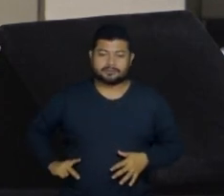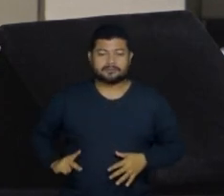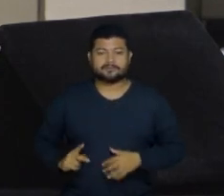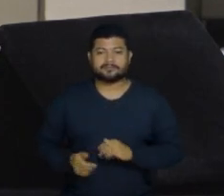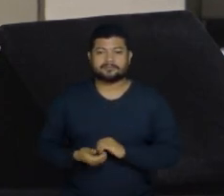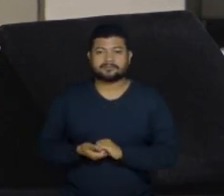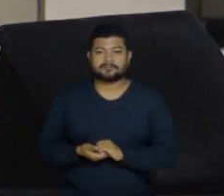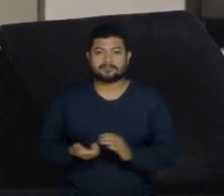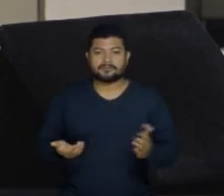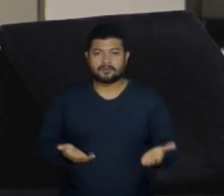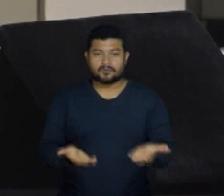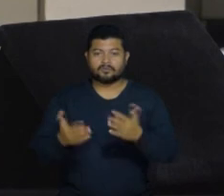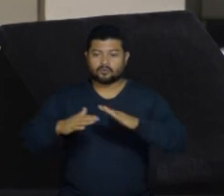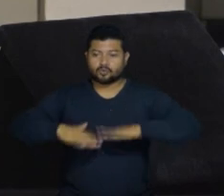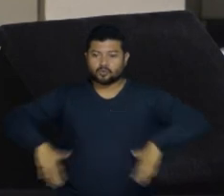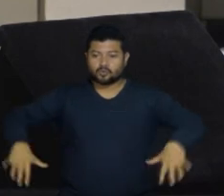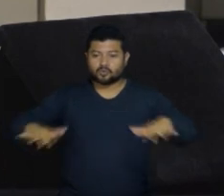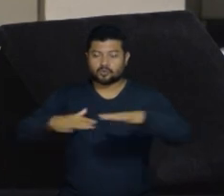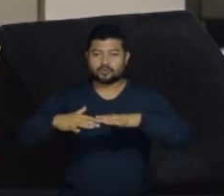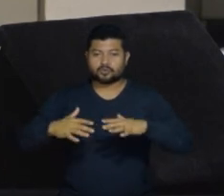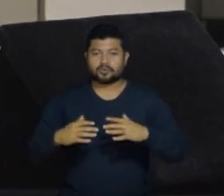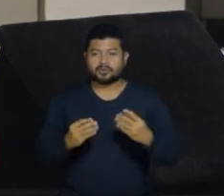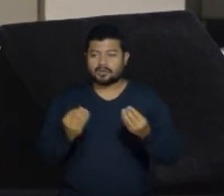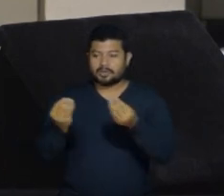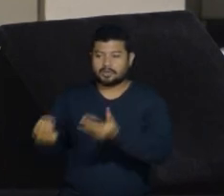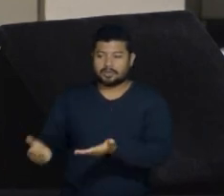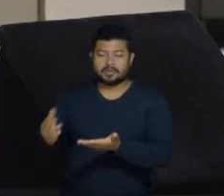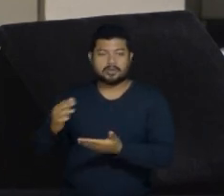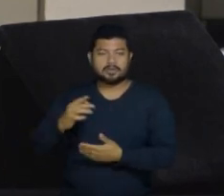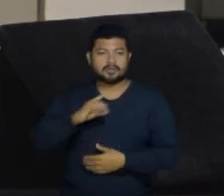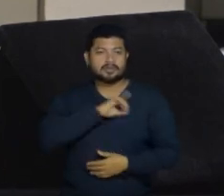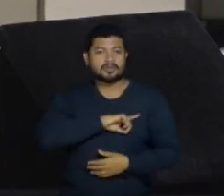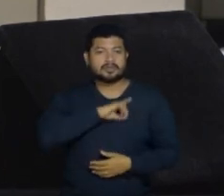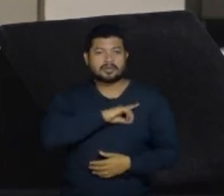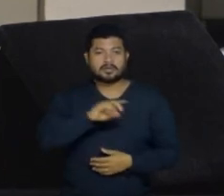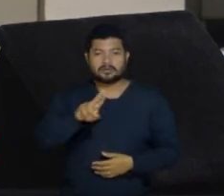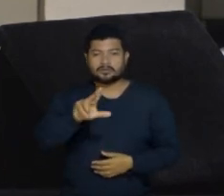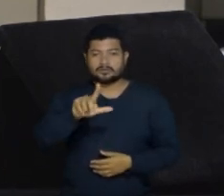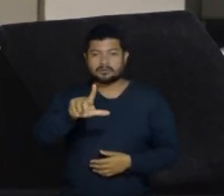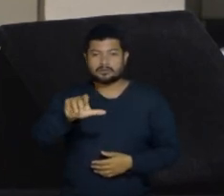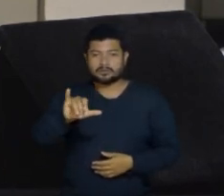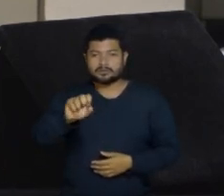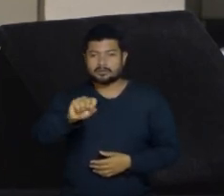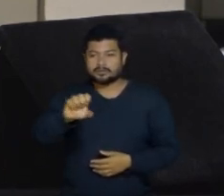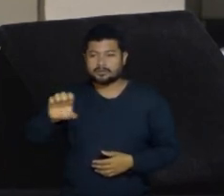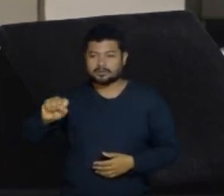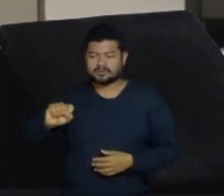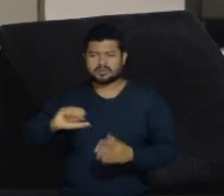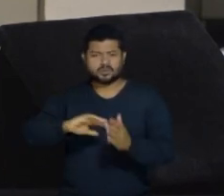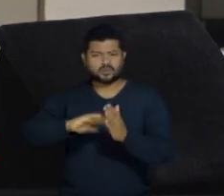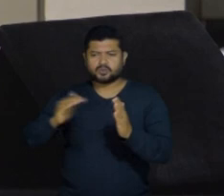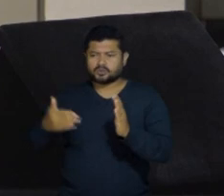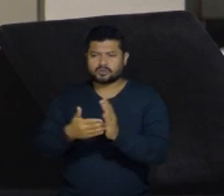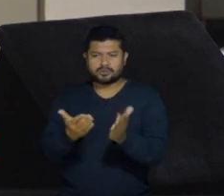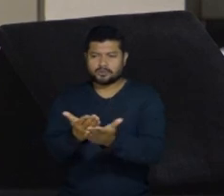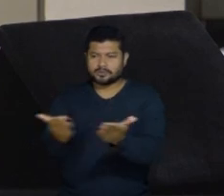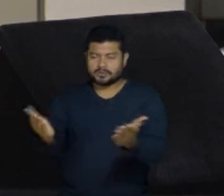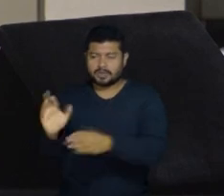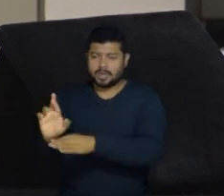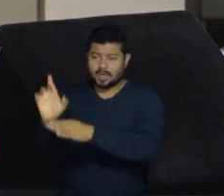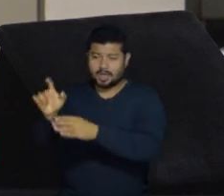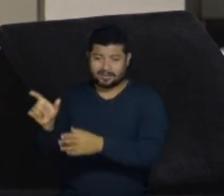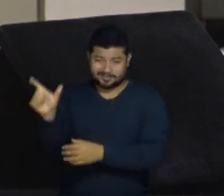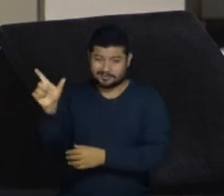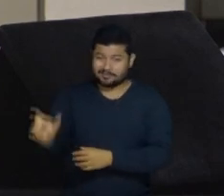delegado Ulisses, chefe da Polícia Civil, mas também a todos, extensivo, a todos os colegas, todos os policiais civis,